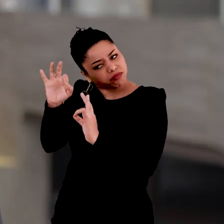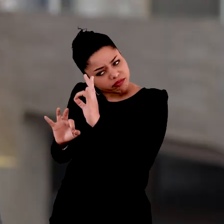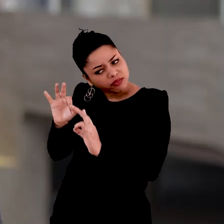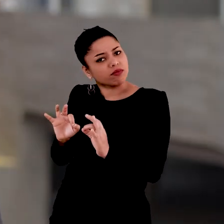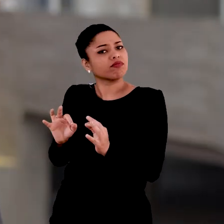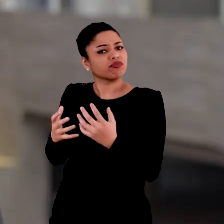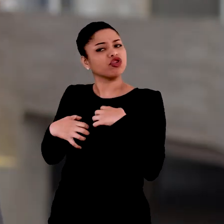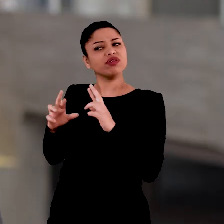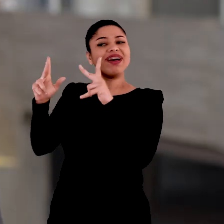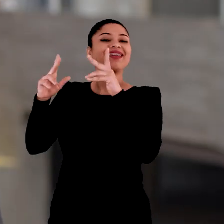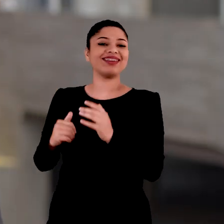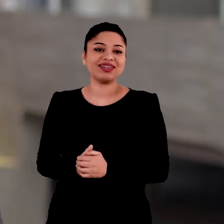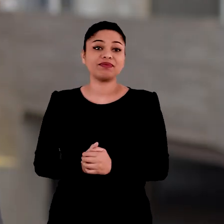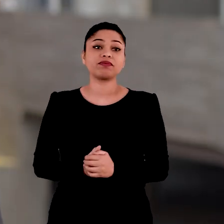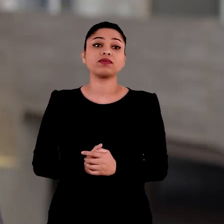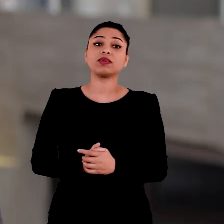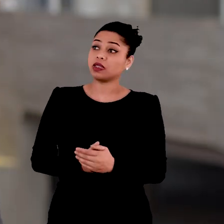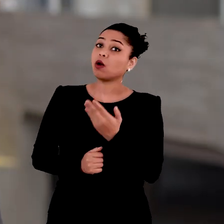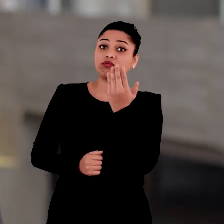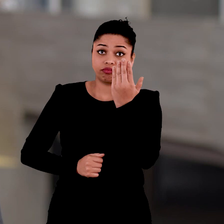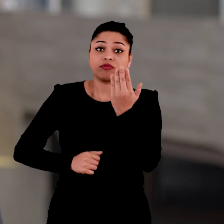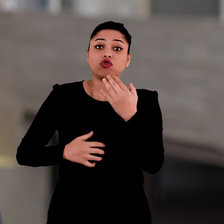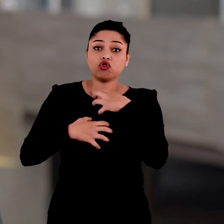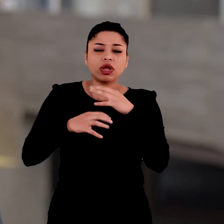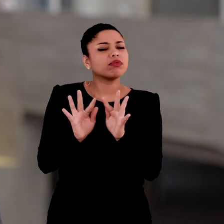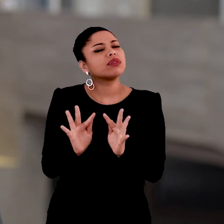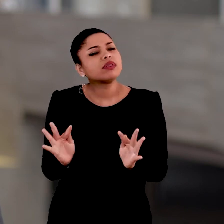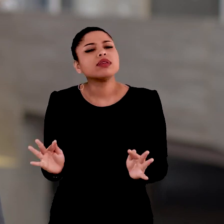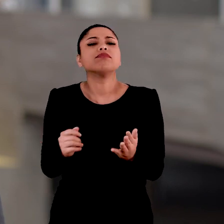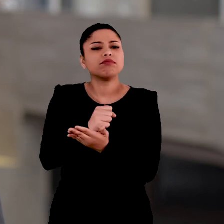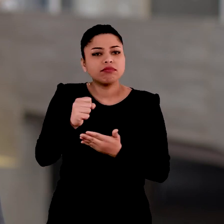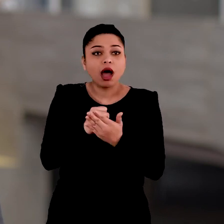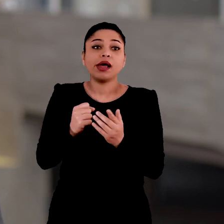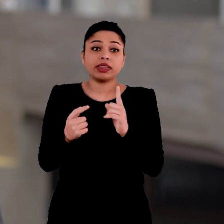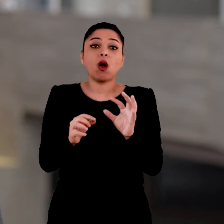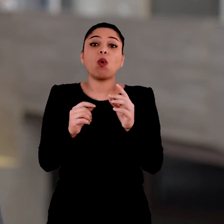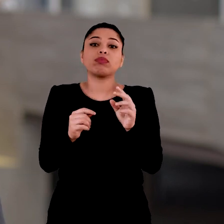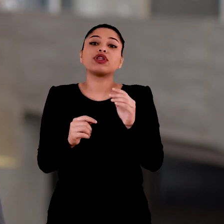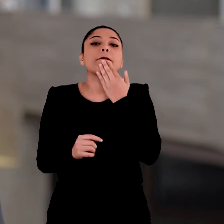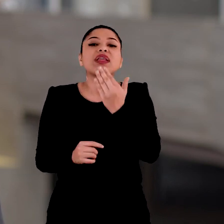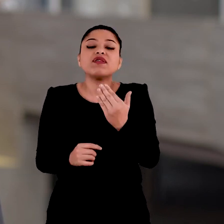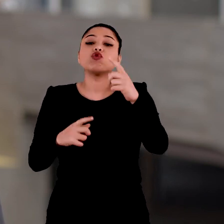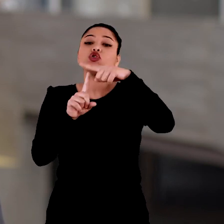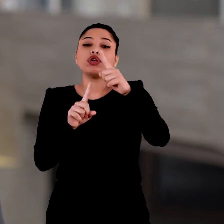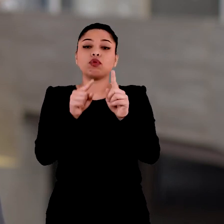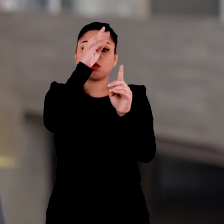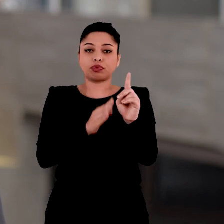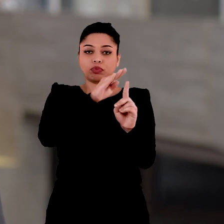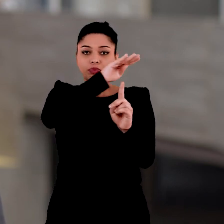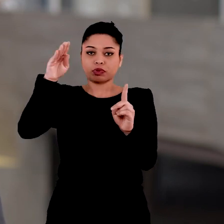uma certa dinâmica e a gente conseguisse também fazer com que o resultado formal ficasse um pouco diferente do que a gente comumente